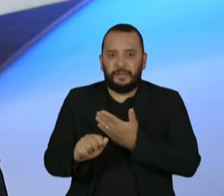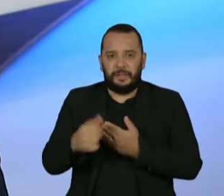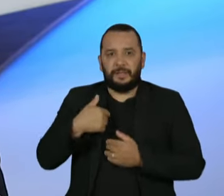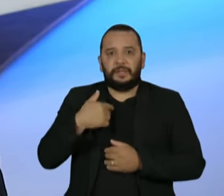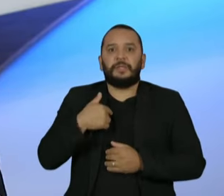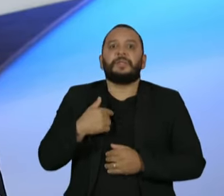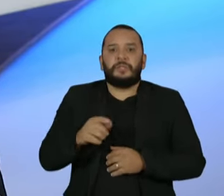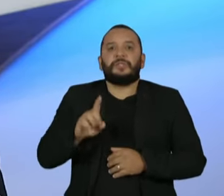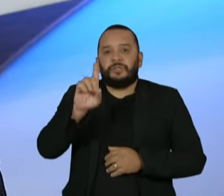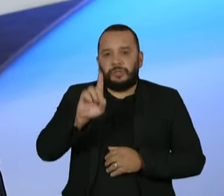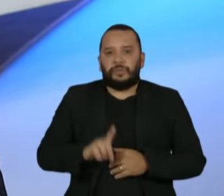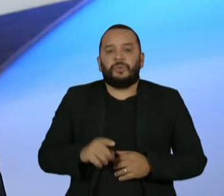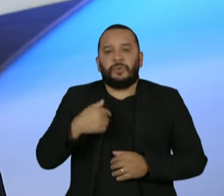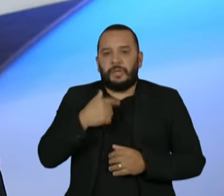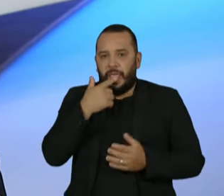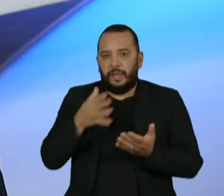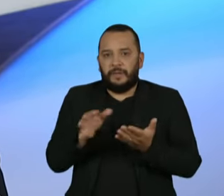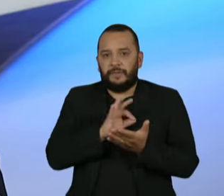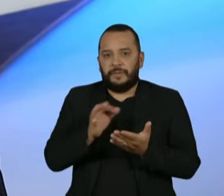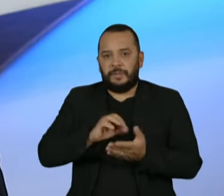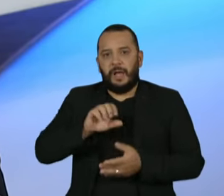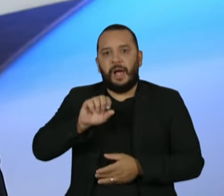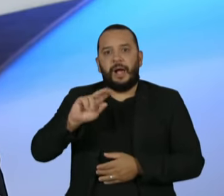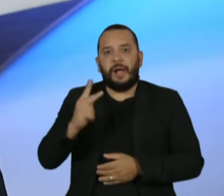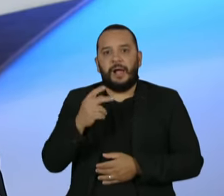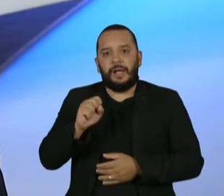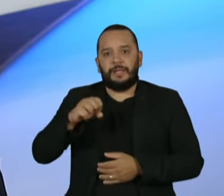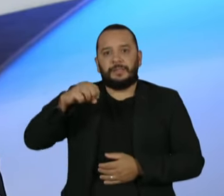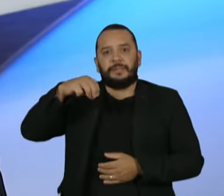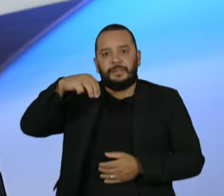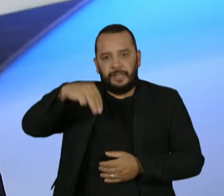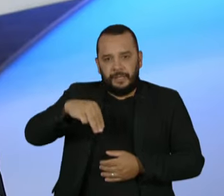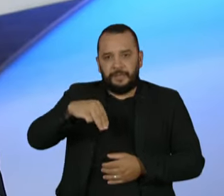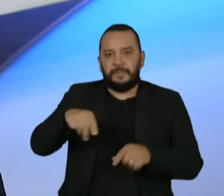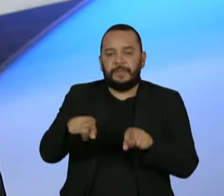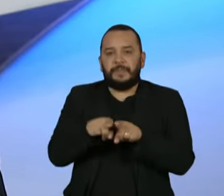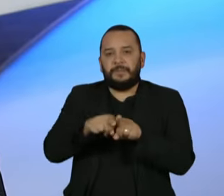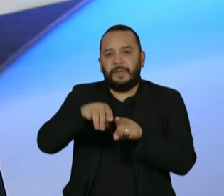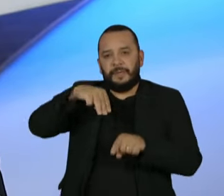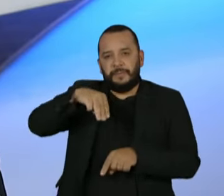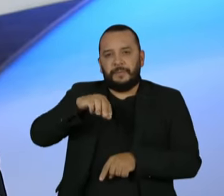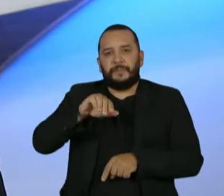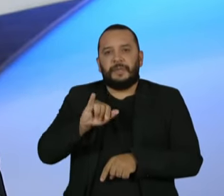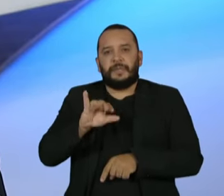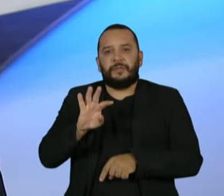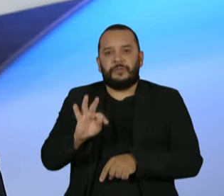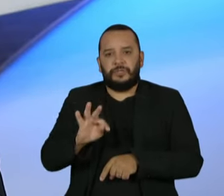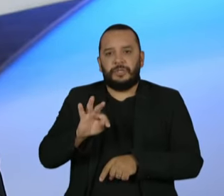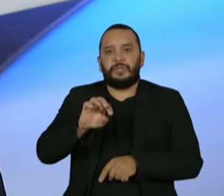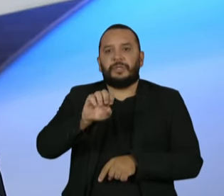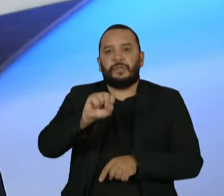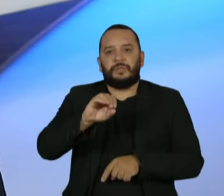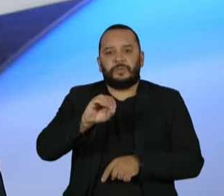Gomes diretora editorial das revistas hsm Management e my cheese